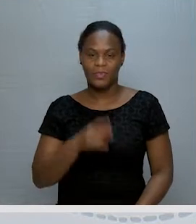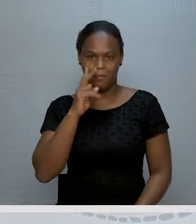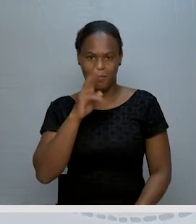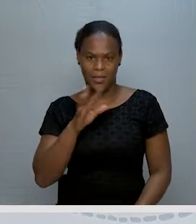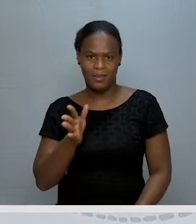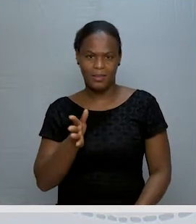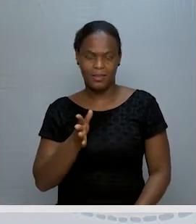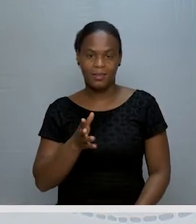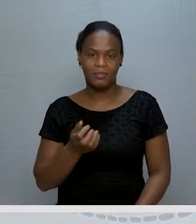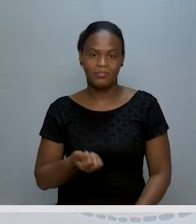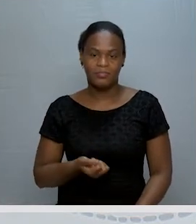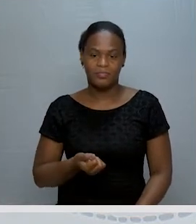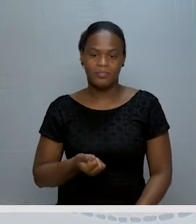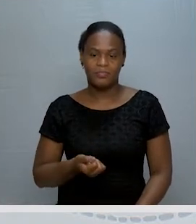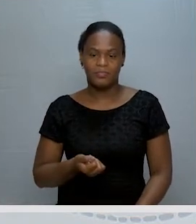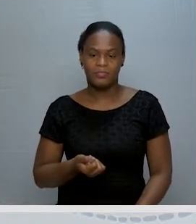Estão a ver?